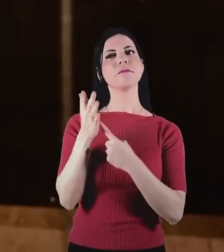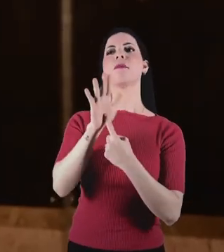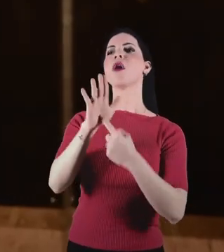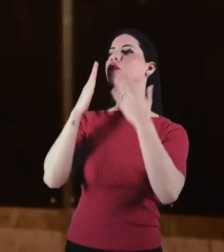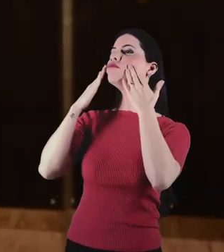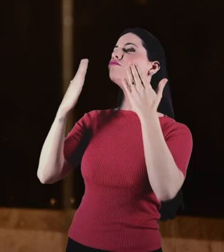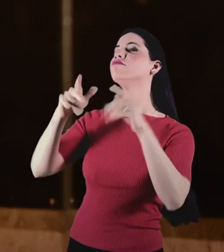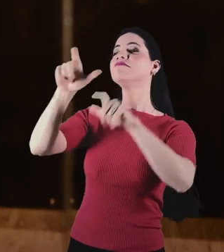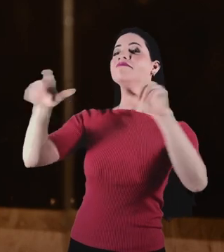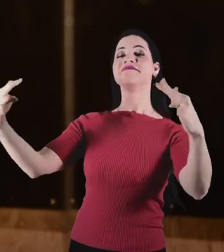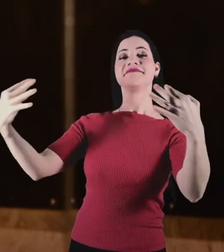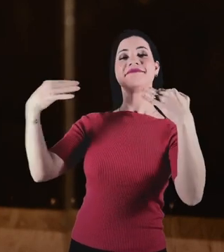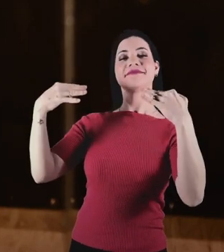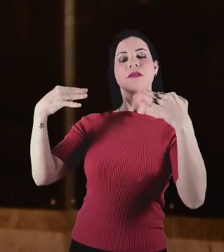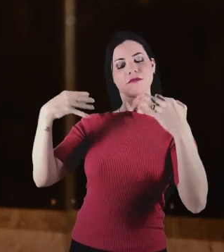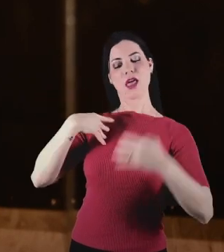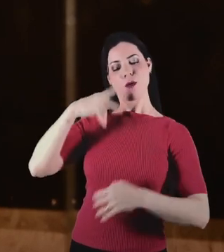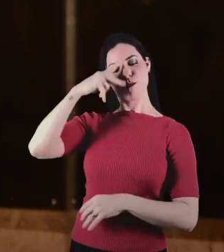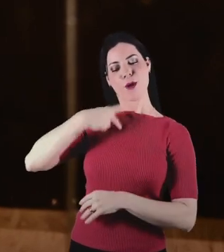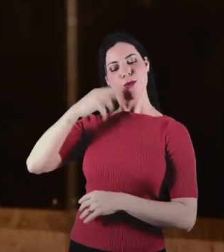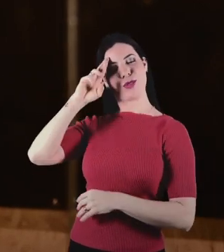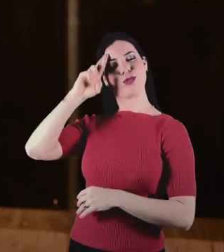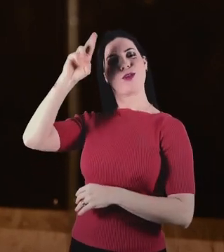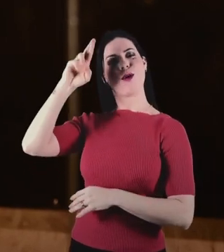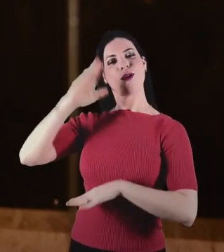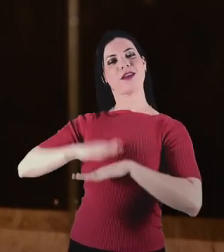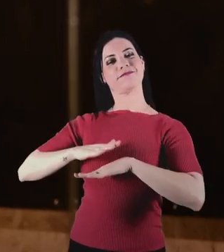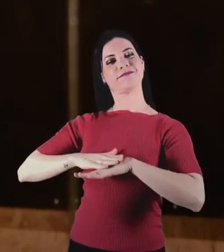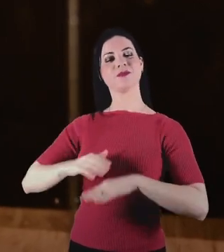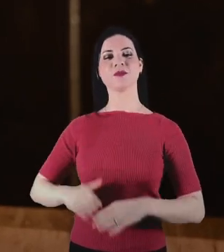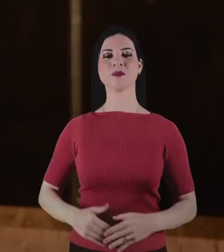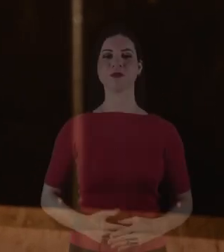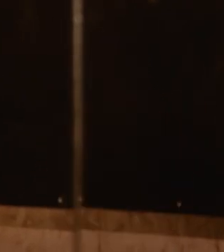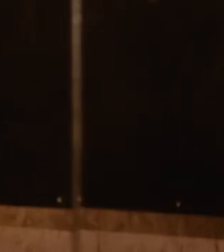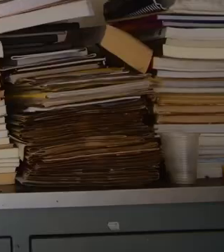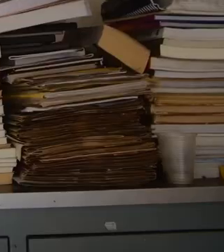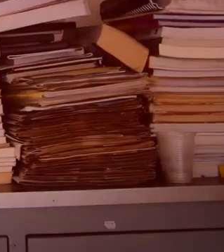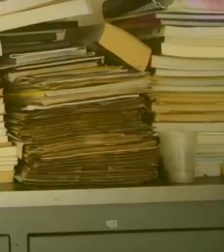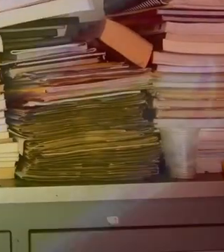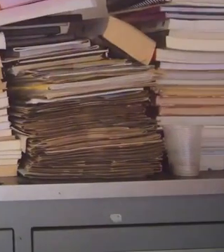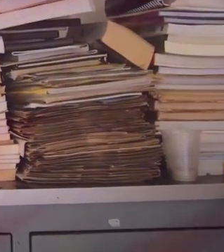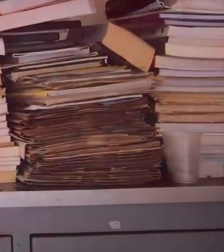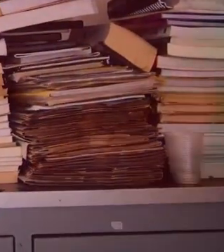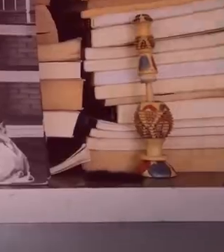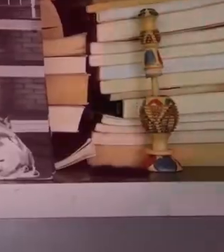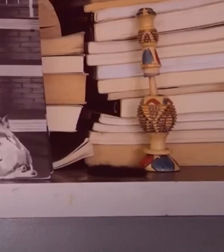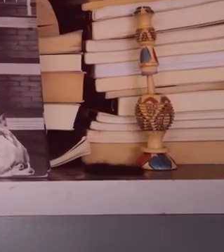dominar o seu próprio corpo e mostrar para as pessoas que você é dona de si.